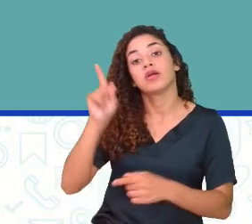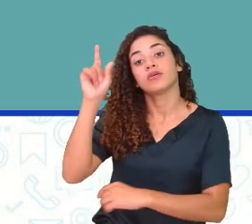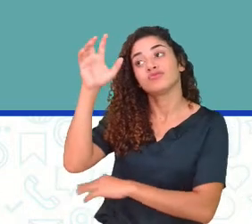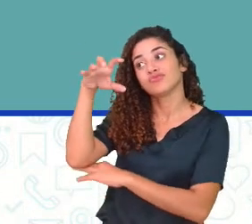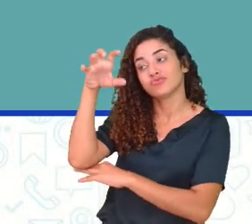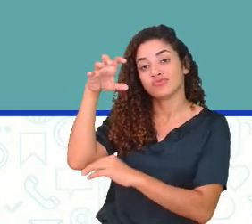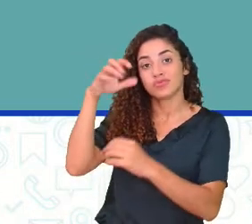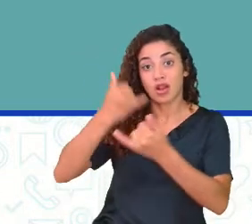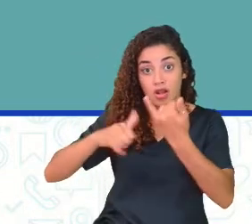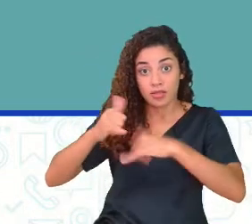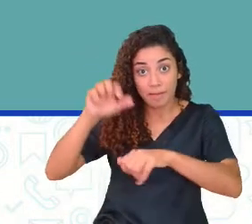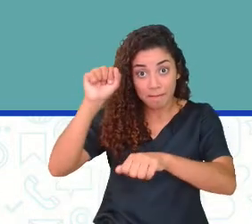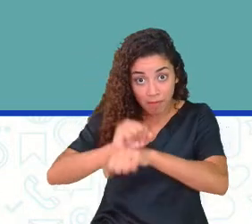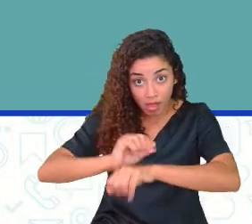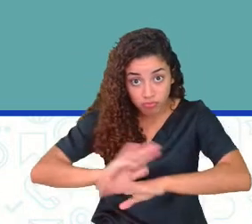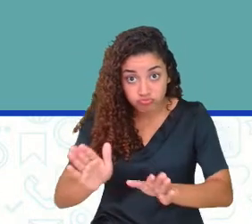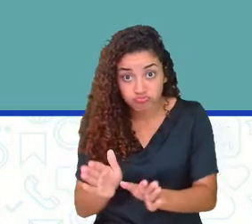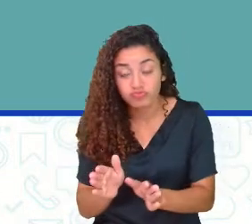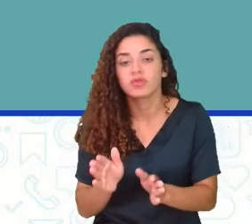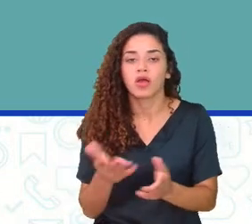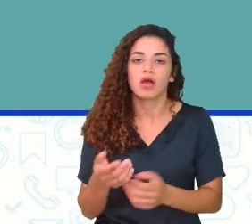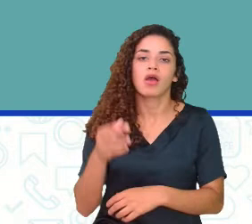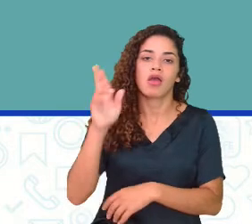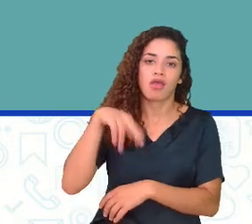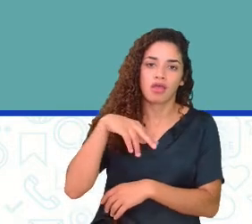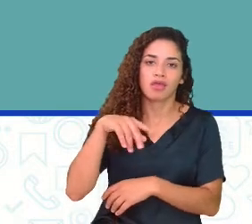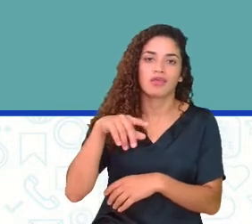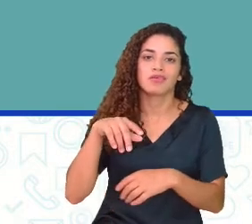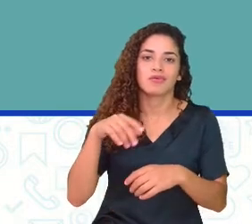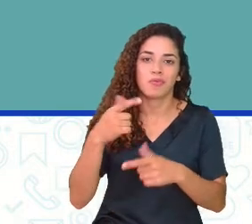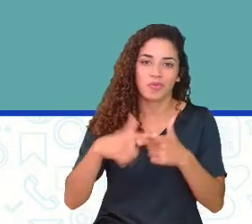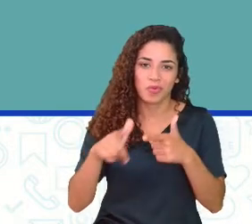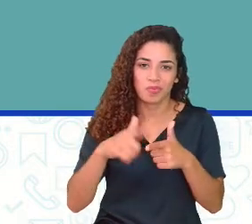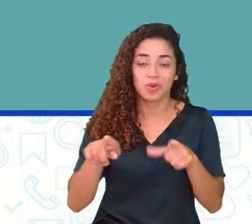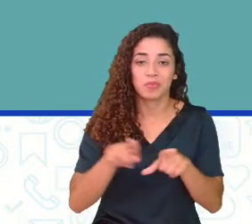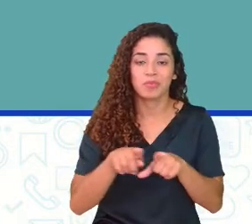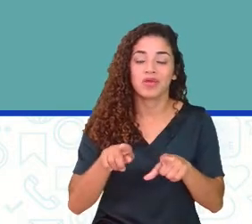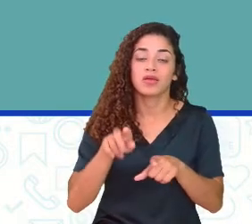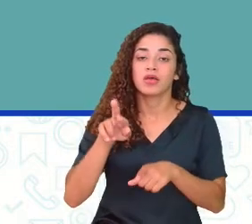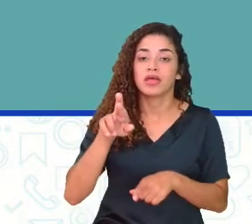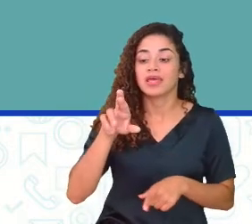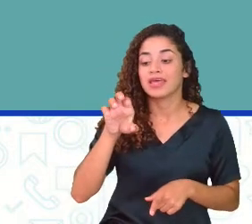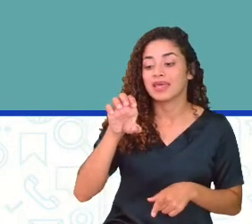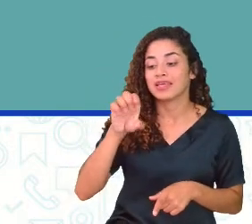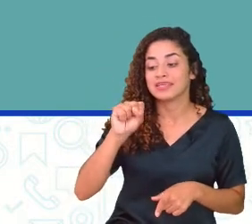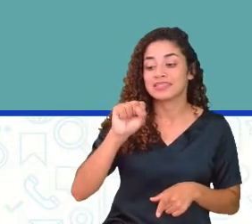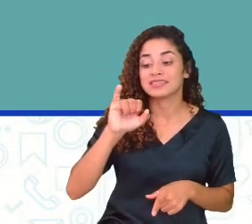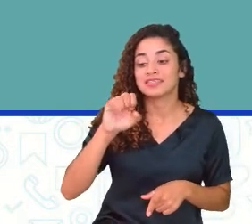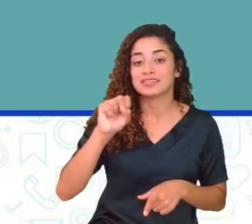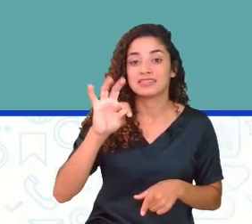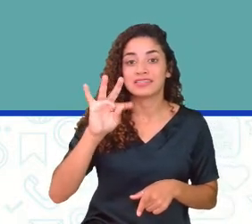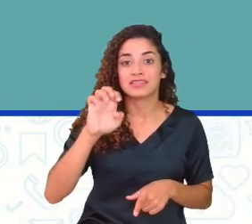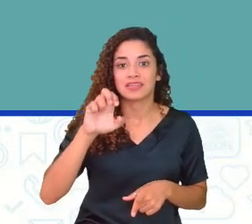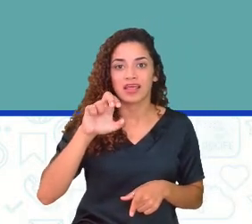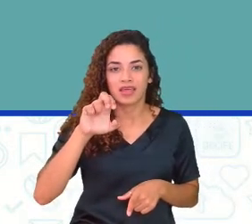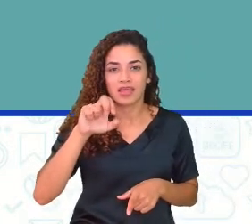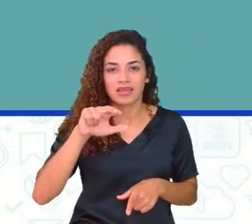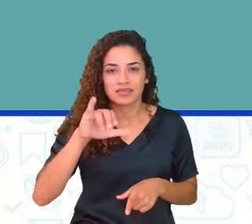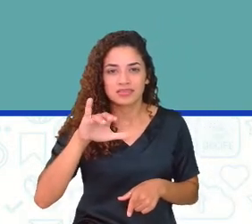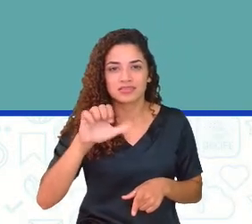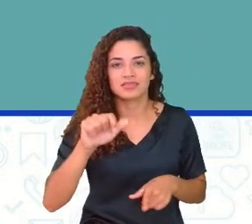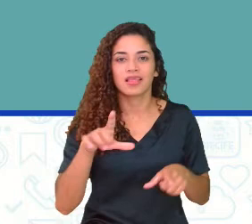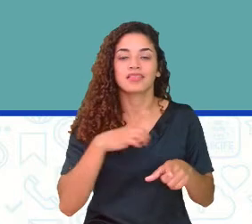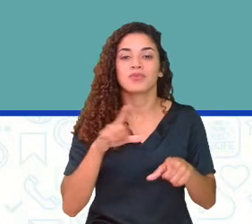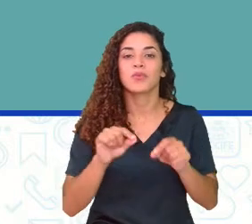funcionar, também é a resistência elétrica. A questão da corrente elétrica também, que é justamente o polo positivo, negativo,